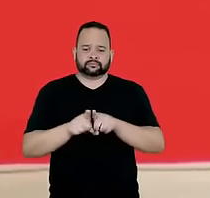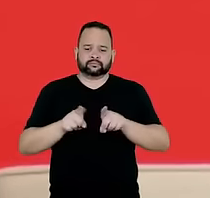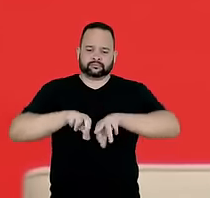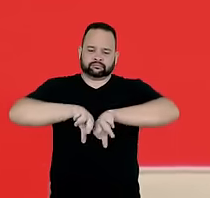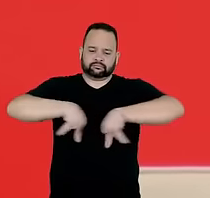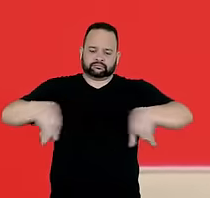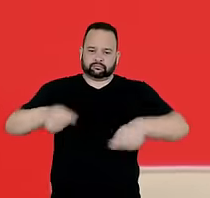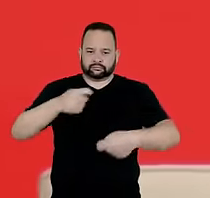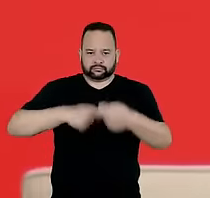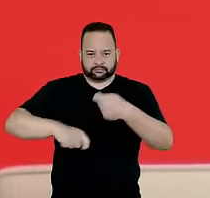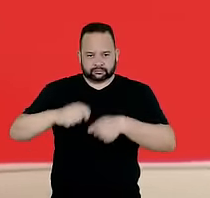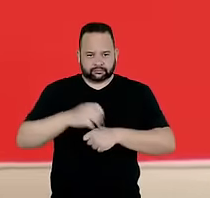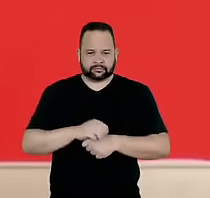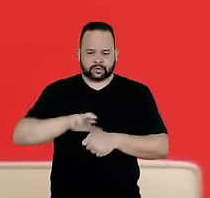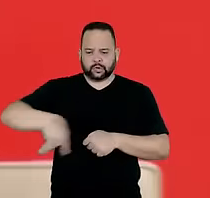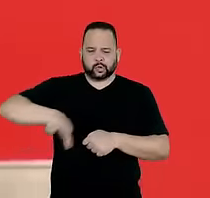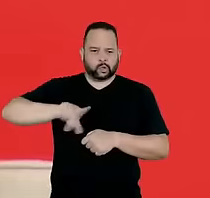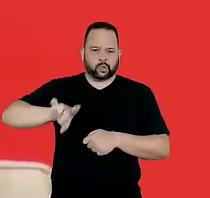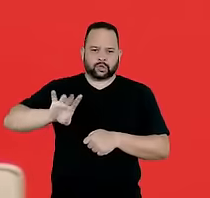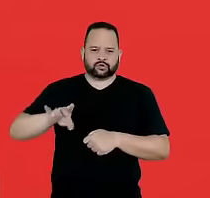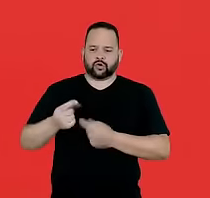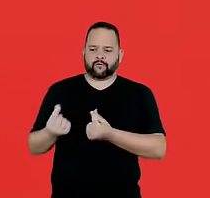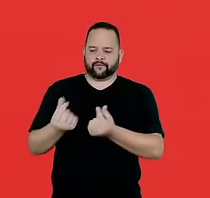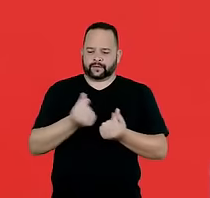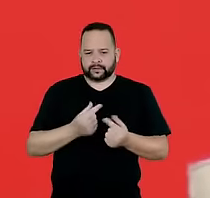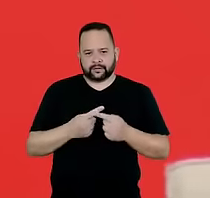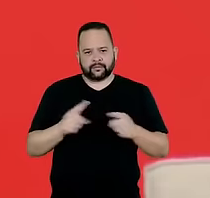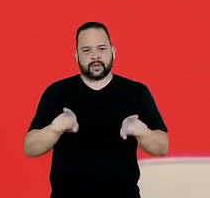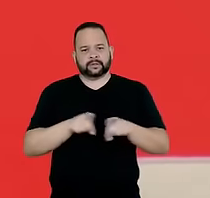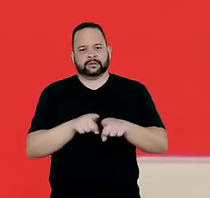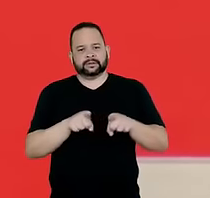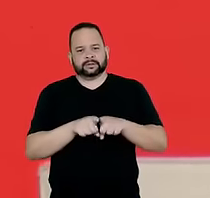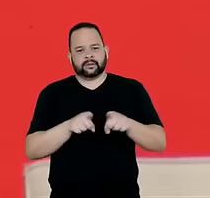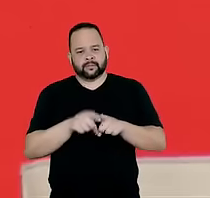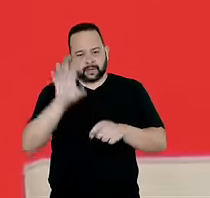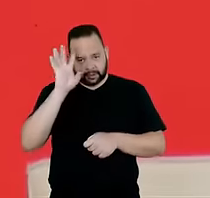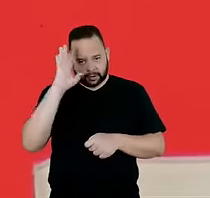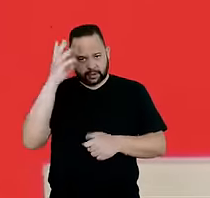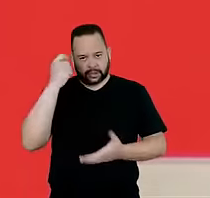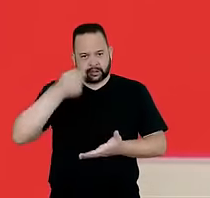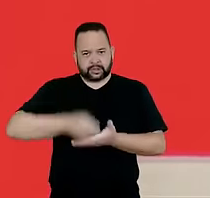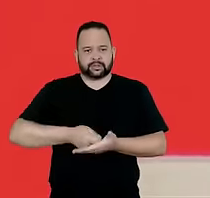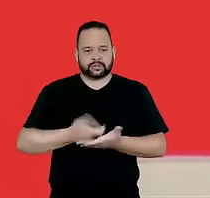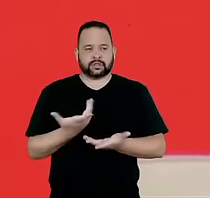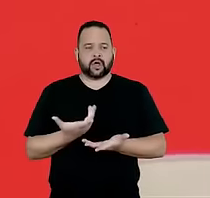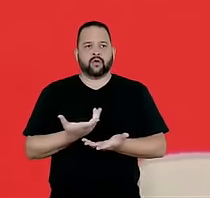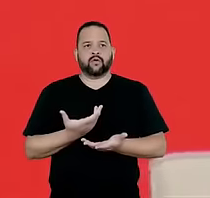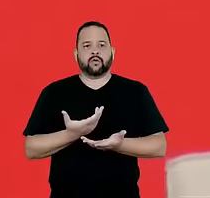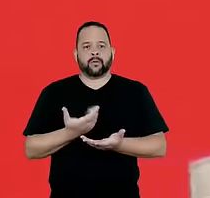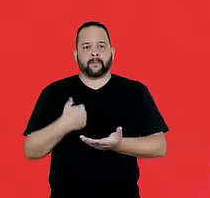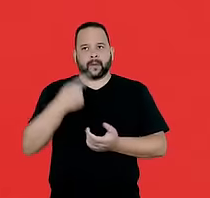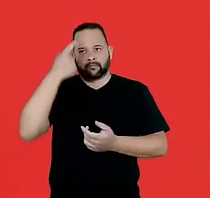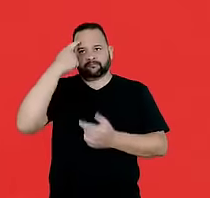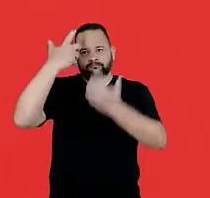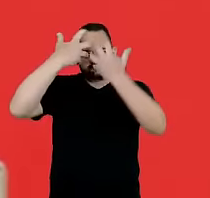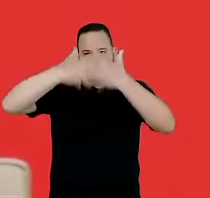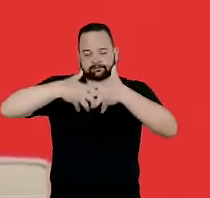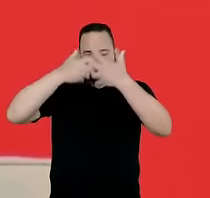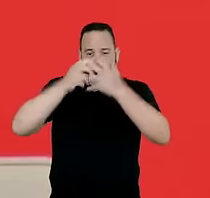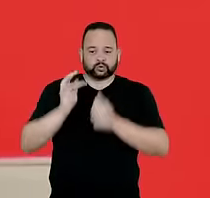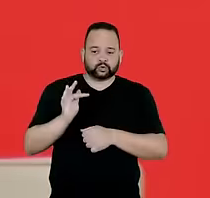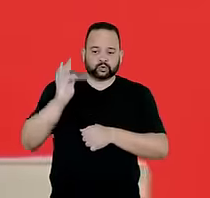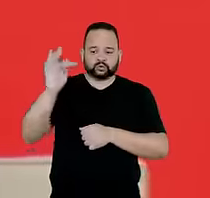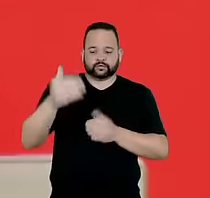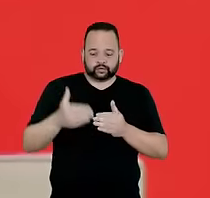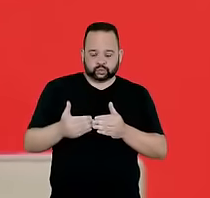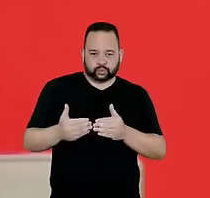coisa financeira mas ativos reais e eh decisão né da vida olhando pro pro pro futuro próximo e aí a gente